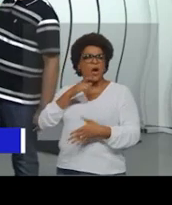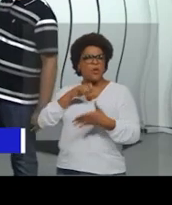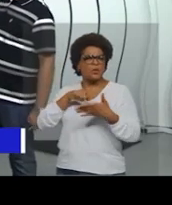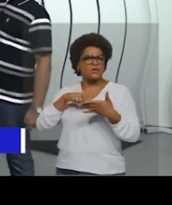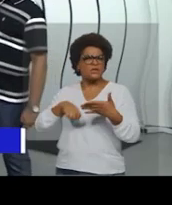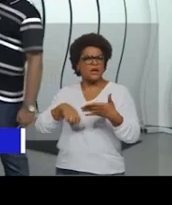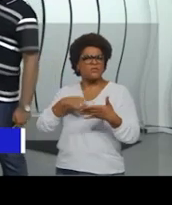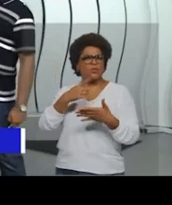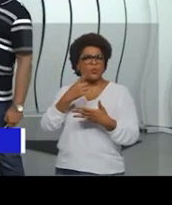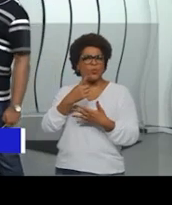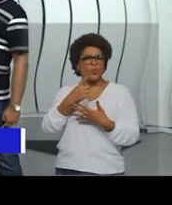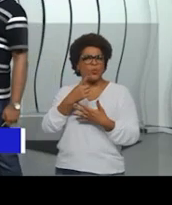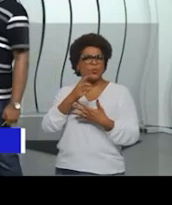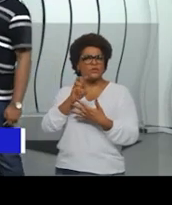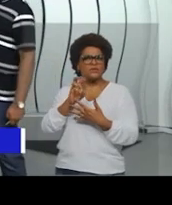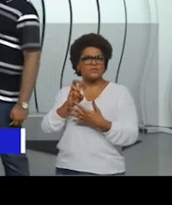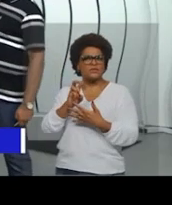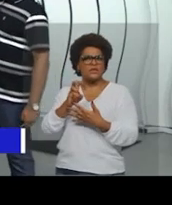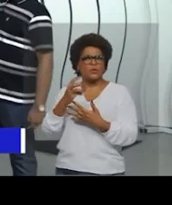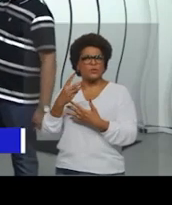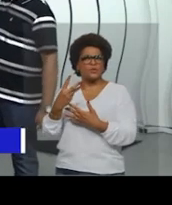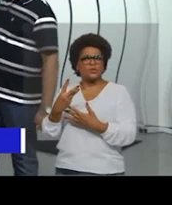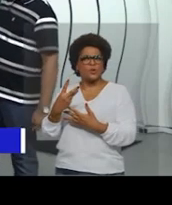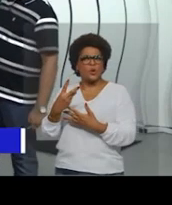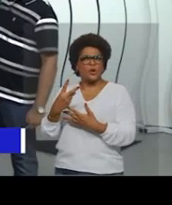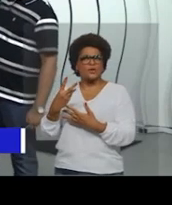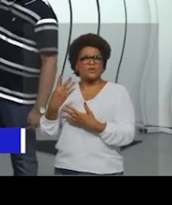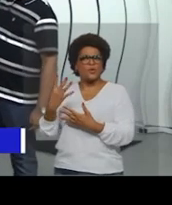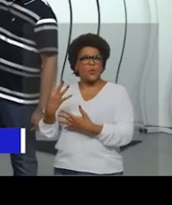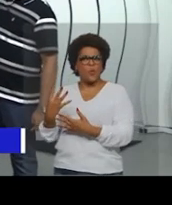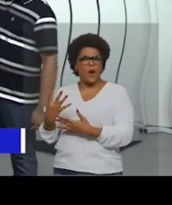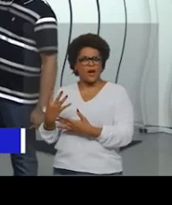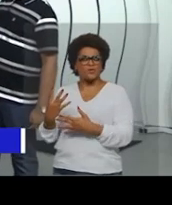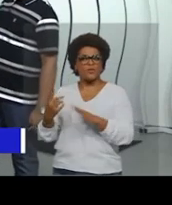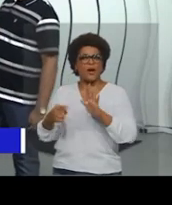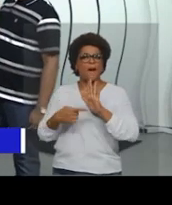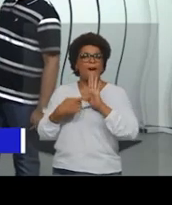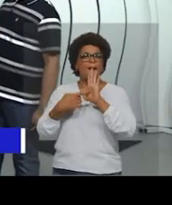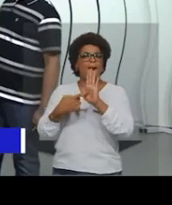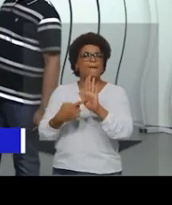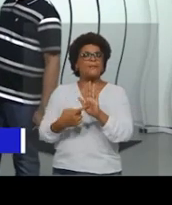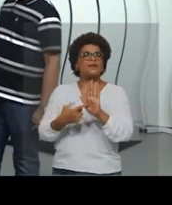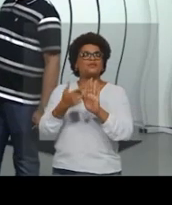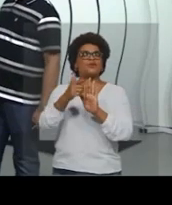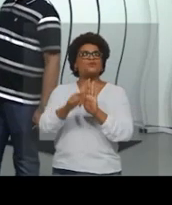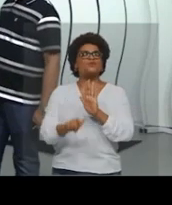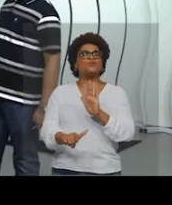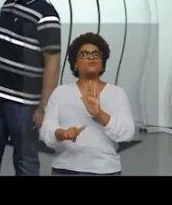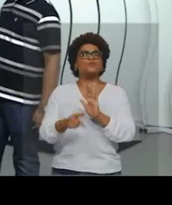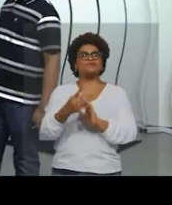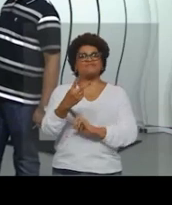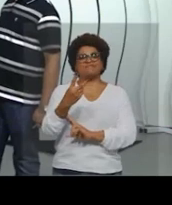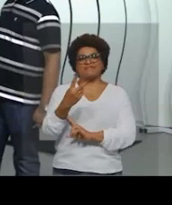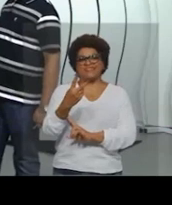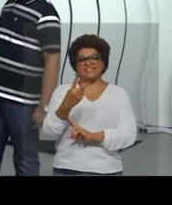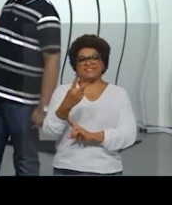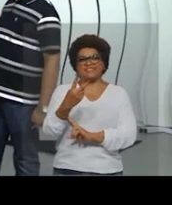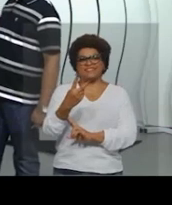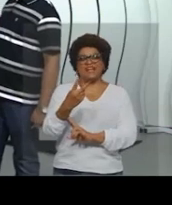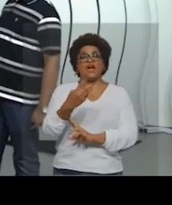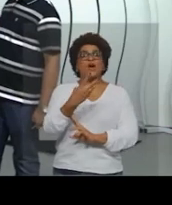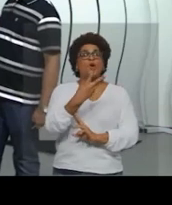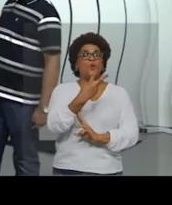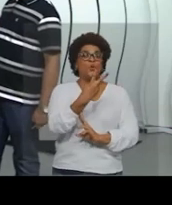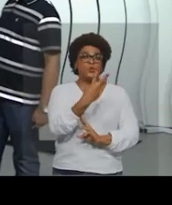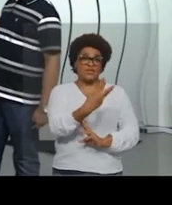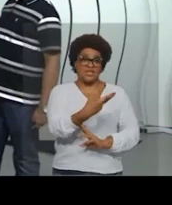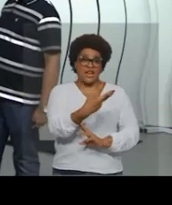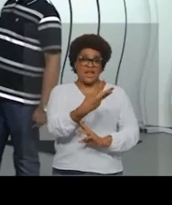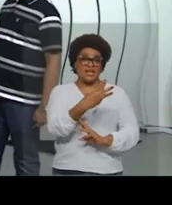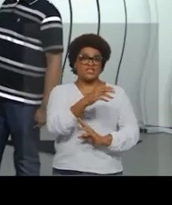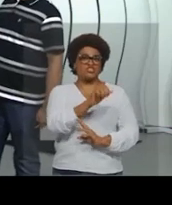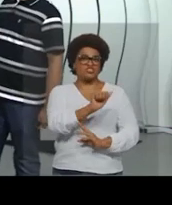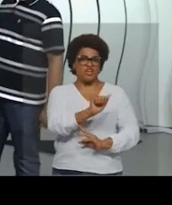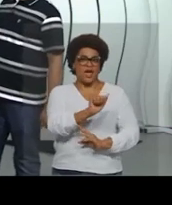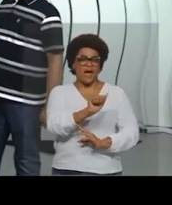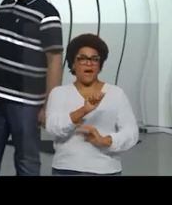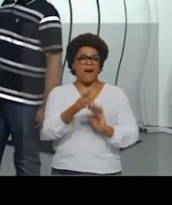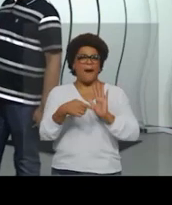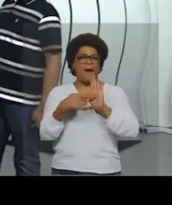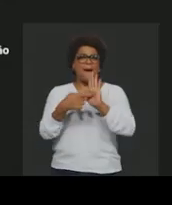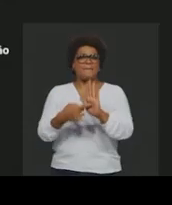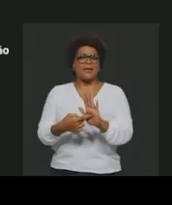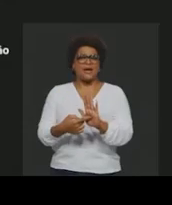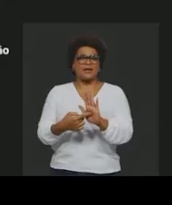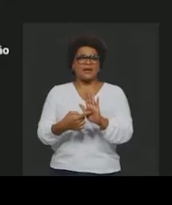vezes. Apareceu com o 4 e apareceu com o 5. O número 3 de A aparece 2 vezes como x desses